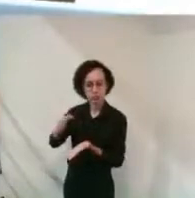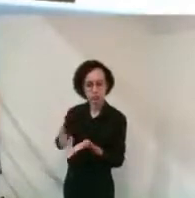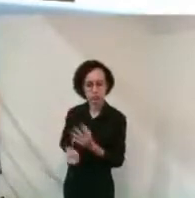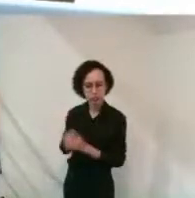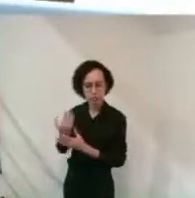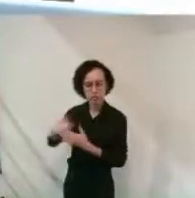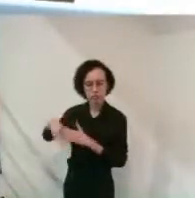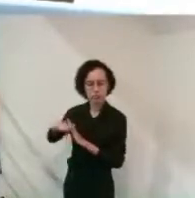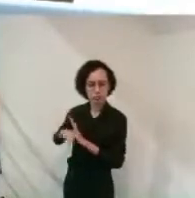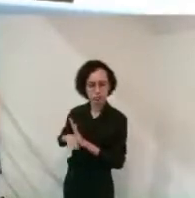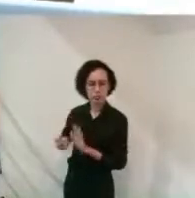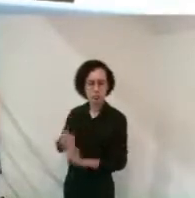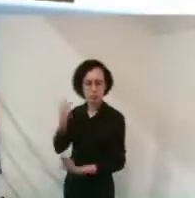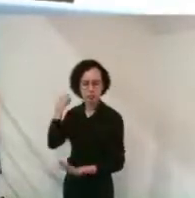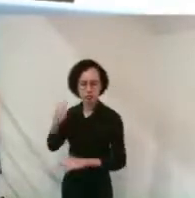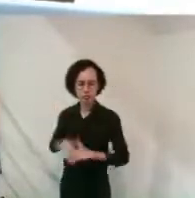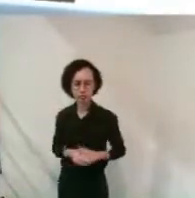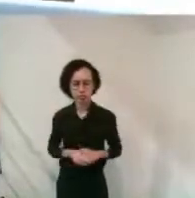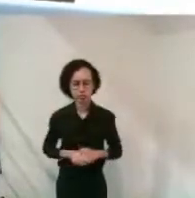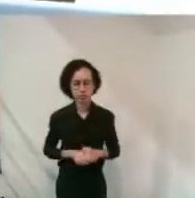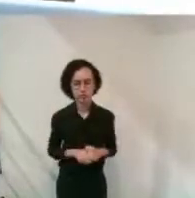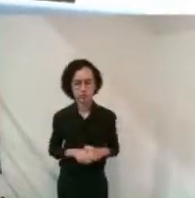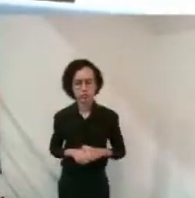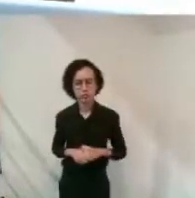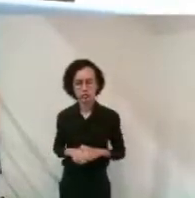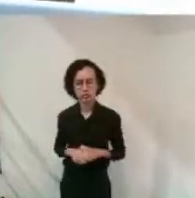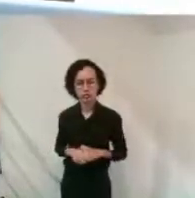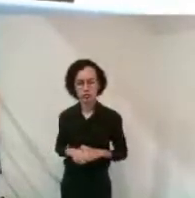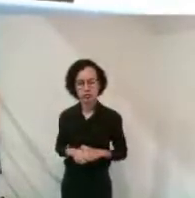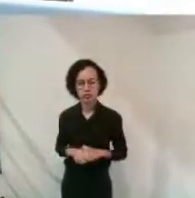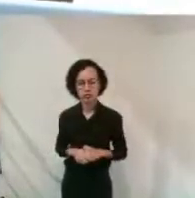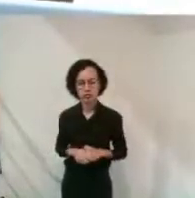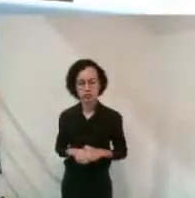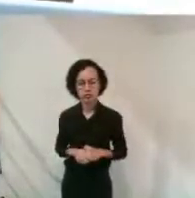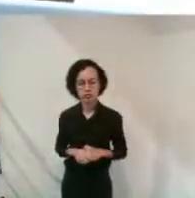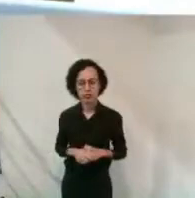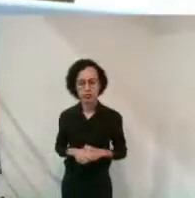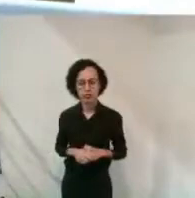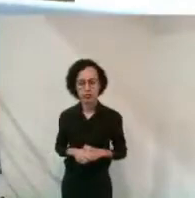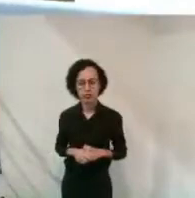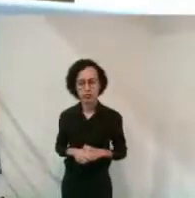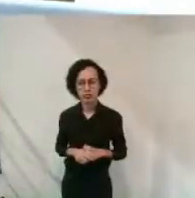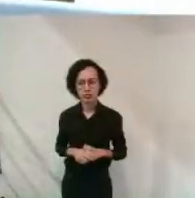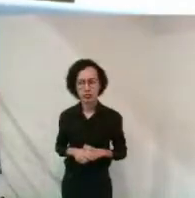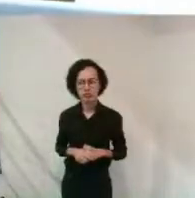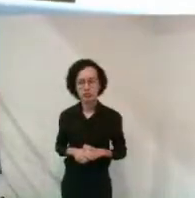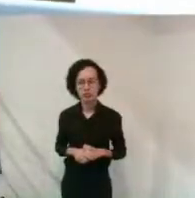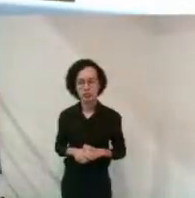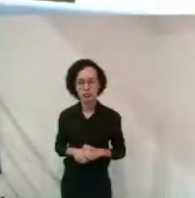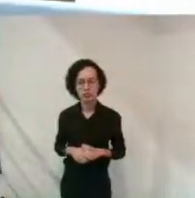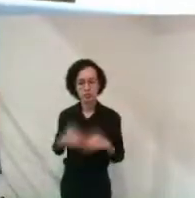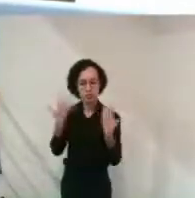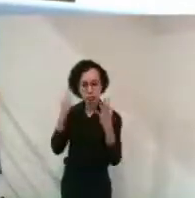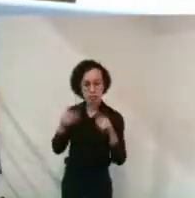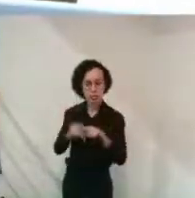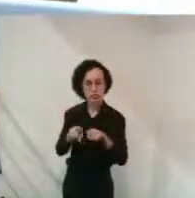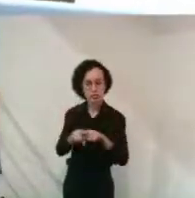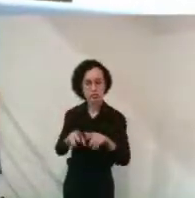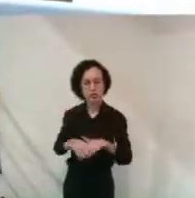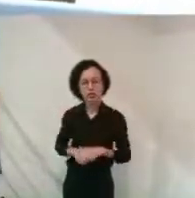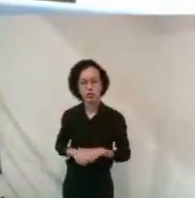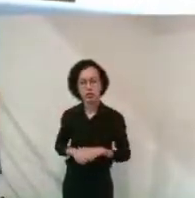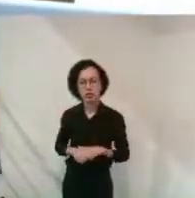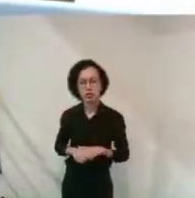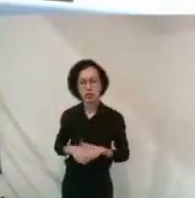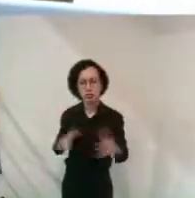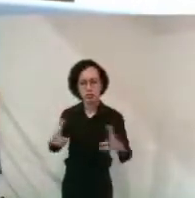da Abrampa lá atrás, não foi, Eduardo? Né? Isso nos denuncia a nossa idade. Né? Então, a gente tem que sempre parabenizar a Abrampa pelo brilhante